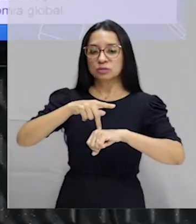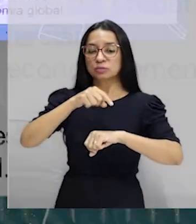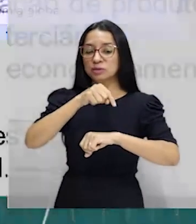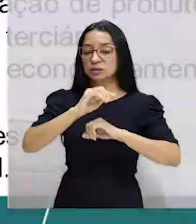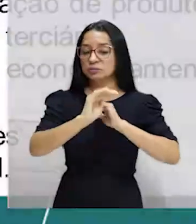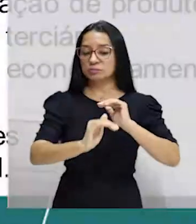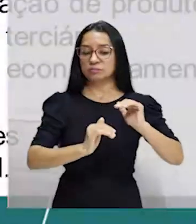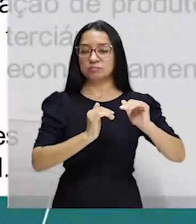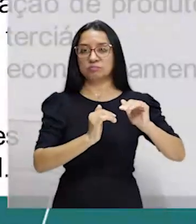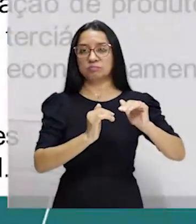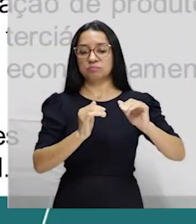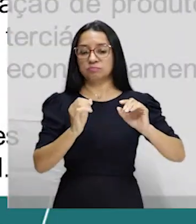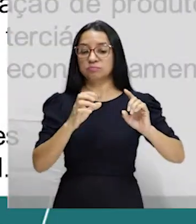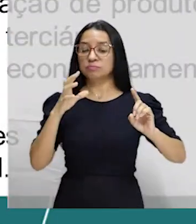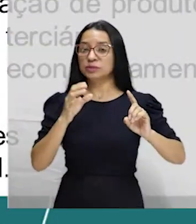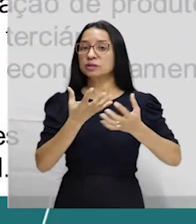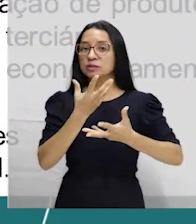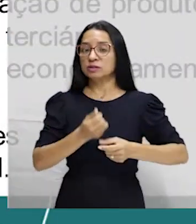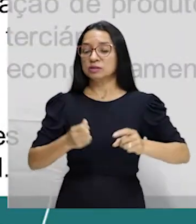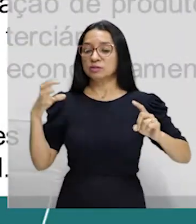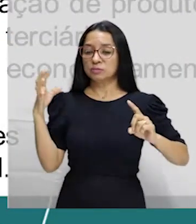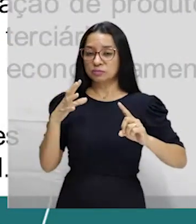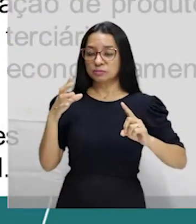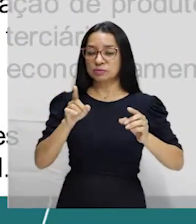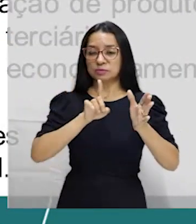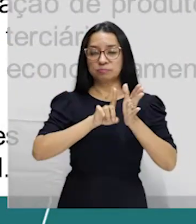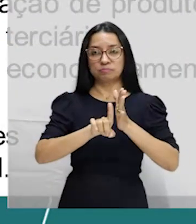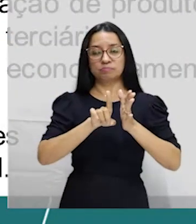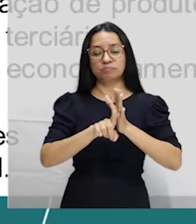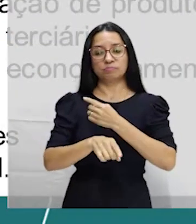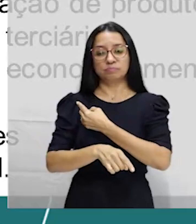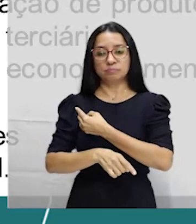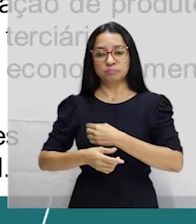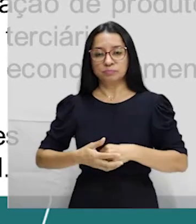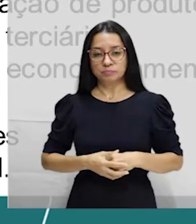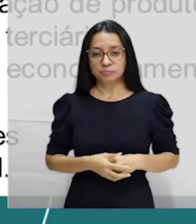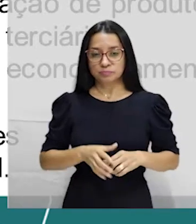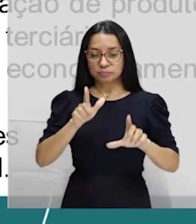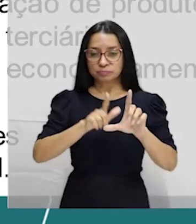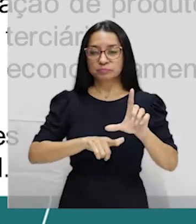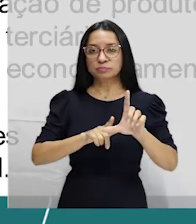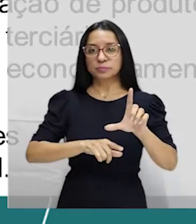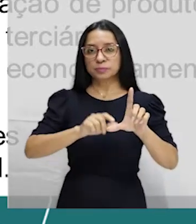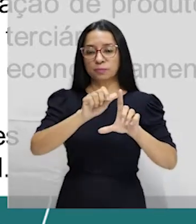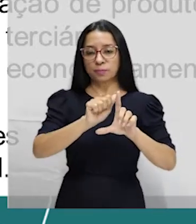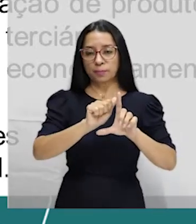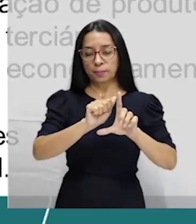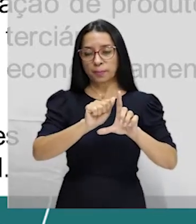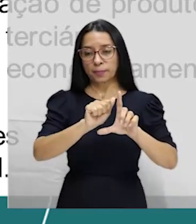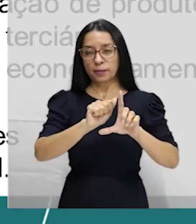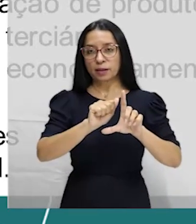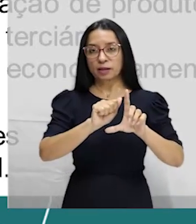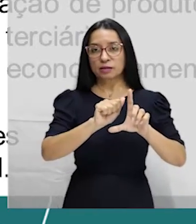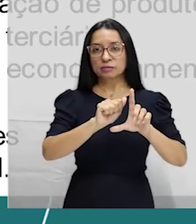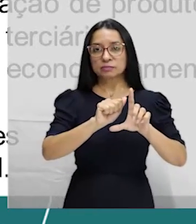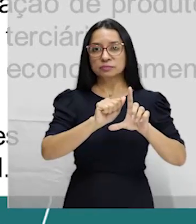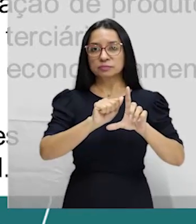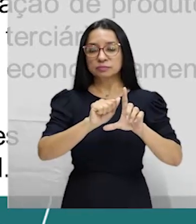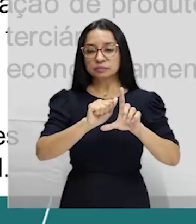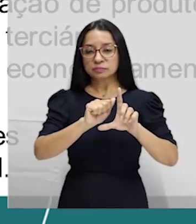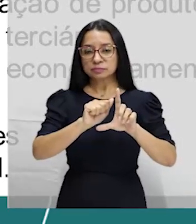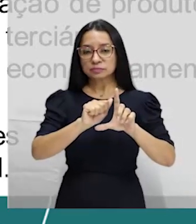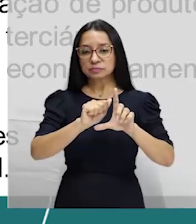tendências. Bora para a questão, então. Letra A. Os países subdesenvolvidos e emergentes fornecem matéria-prima e